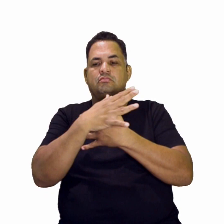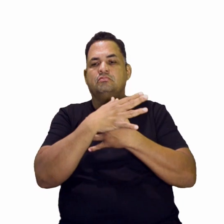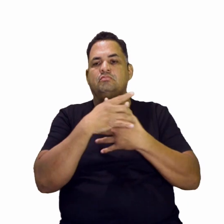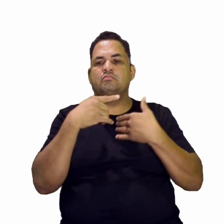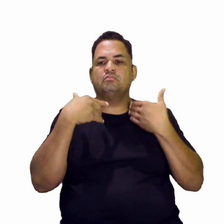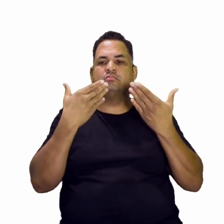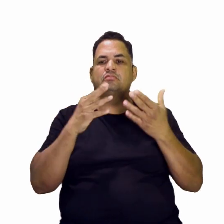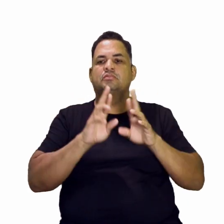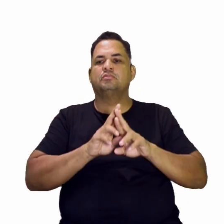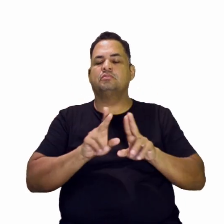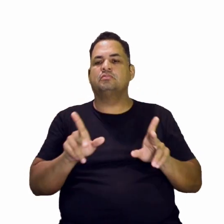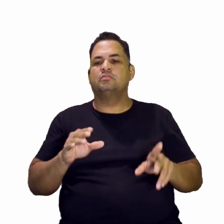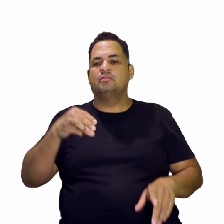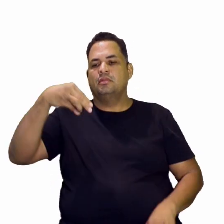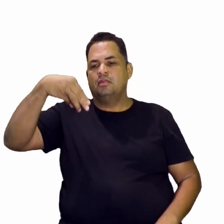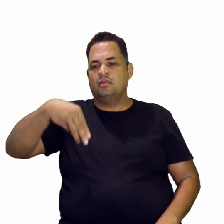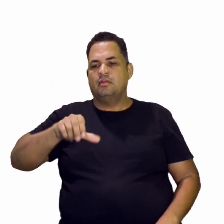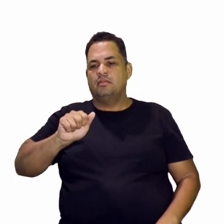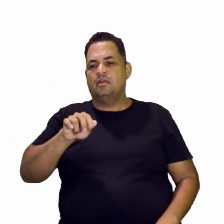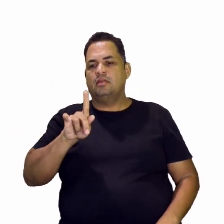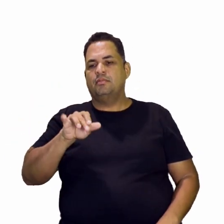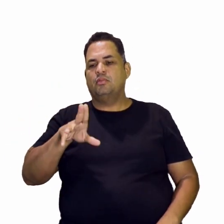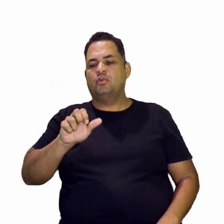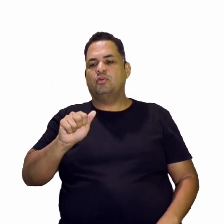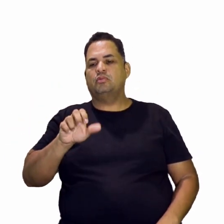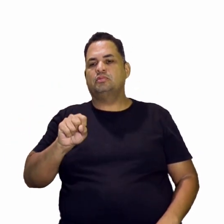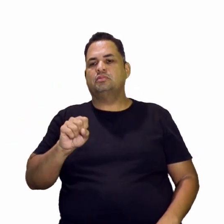lá. As mariposas, elas